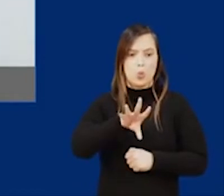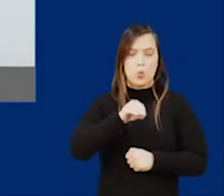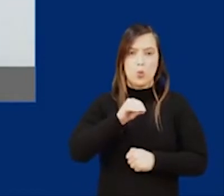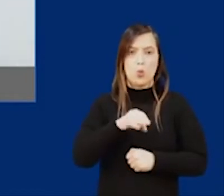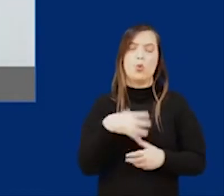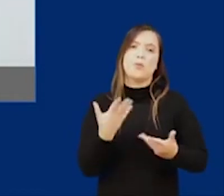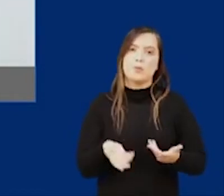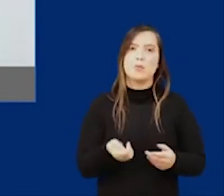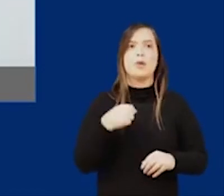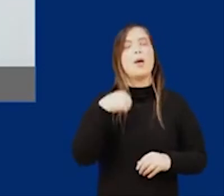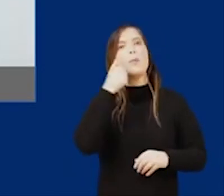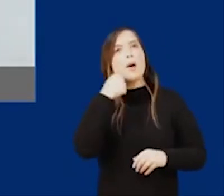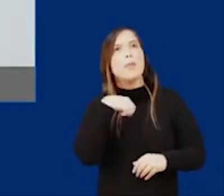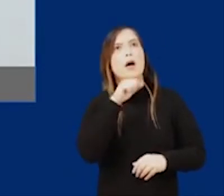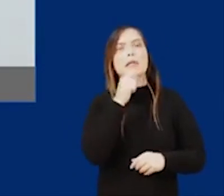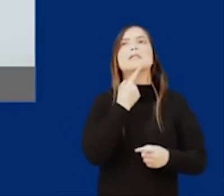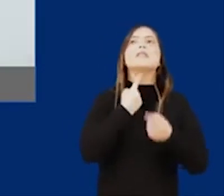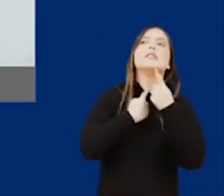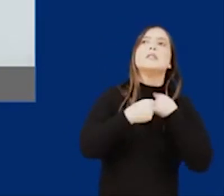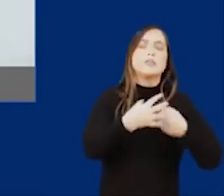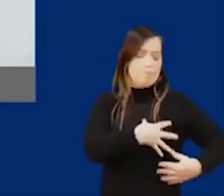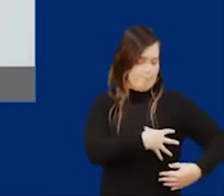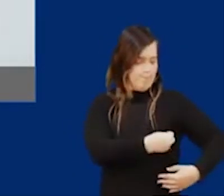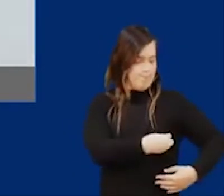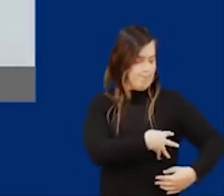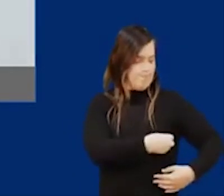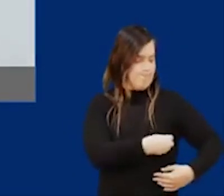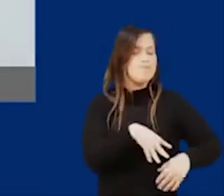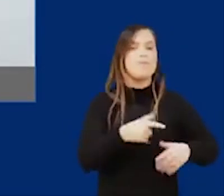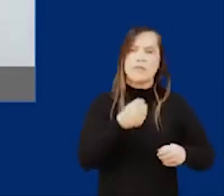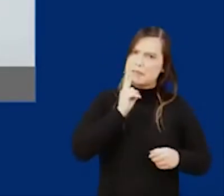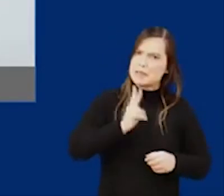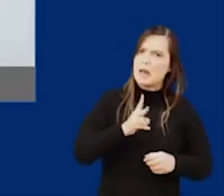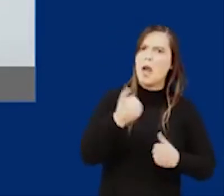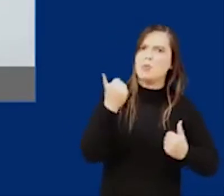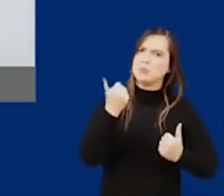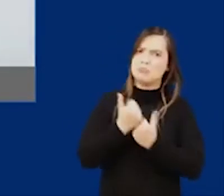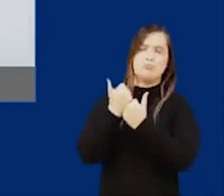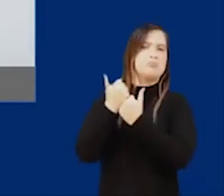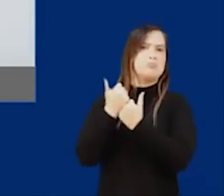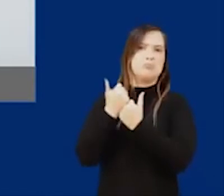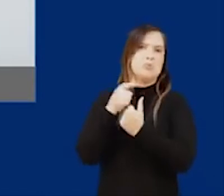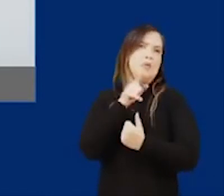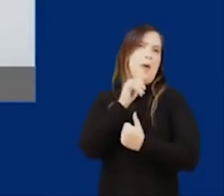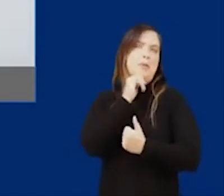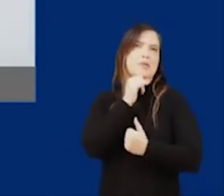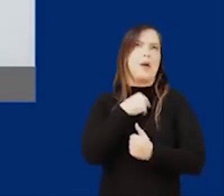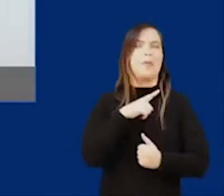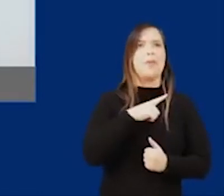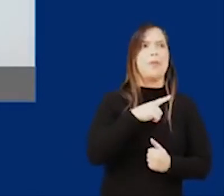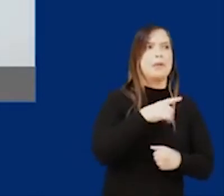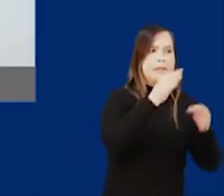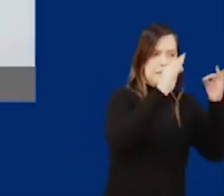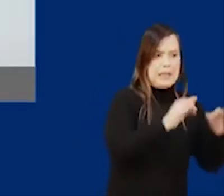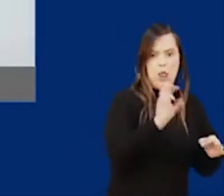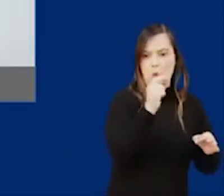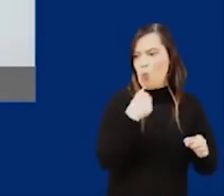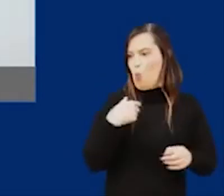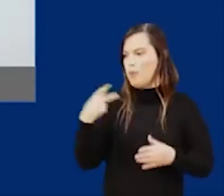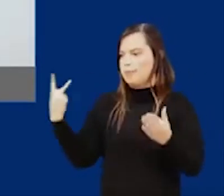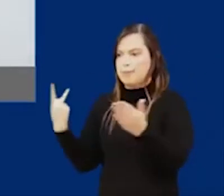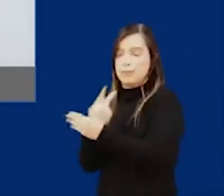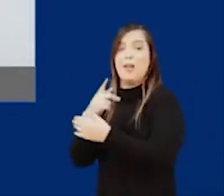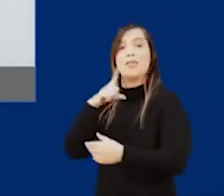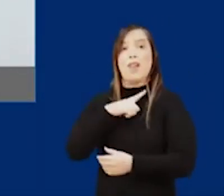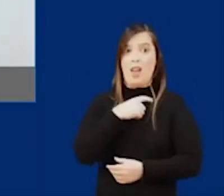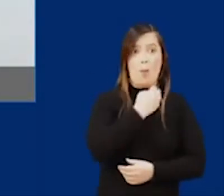mãe quer voltar a amamentar, então a gente vai sempre apoiar, não tem um certo e um errado, tem um bom que